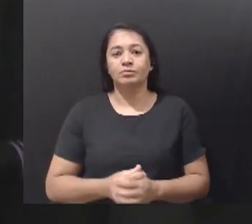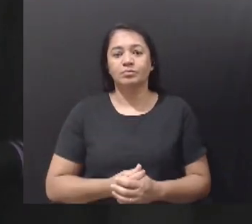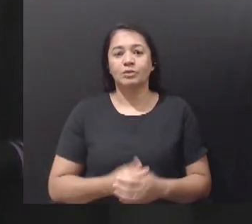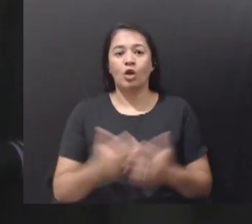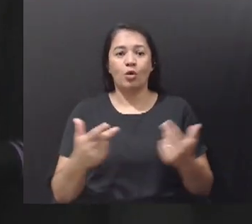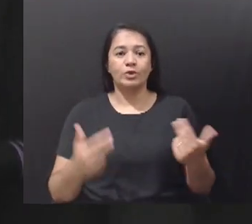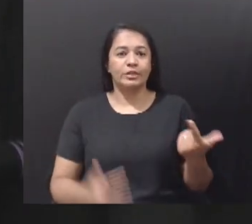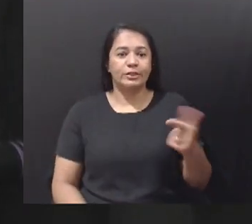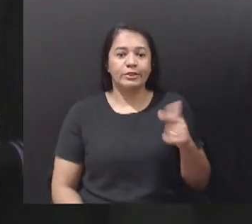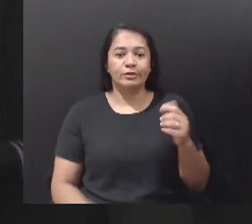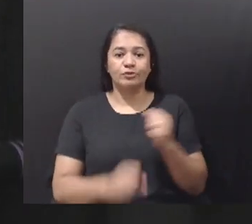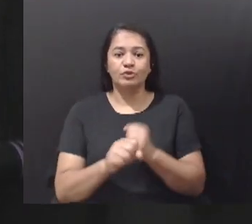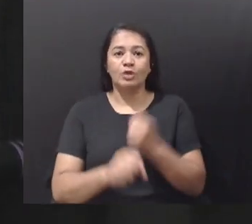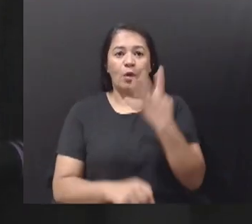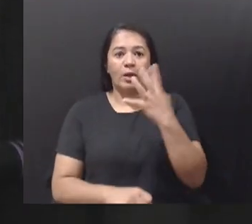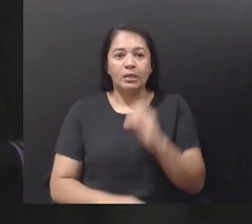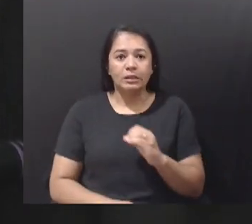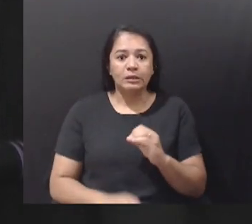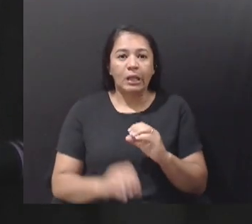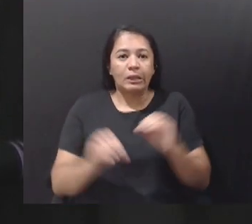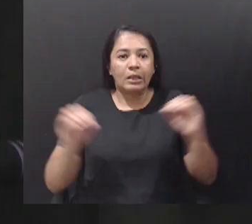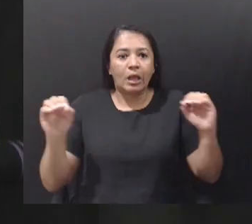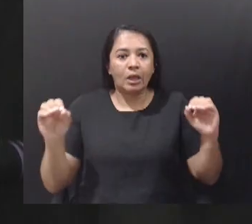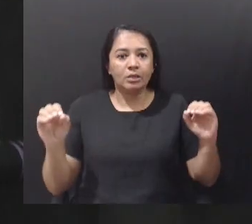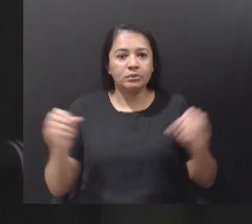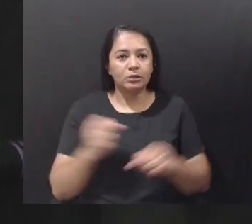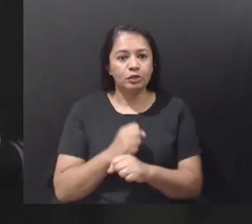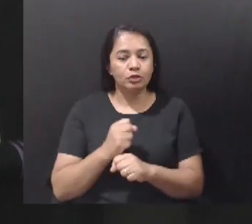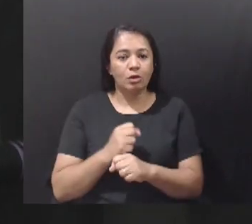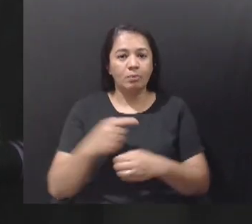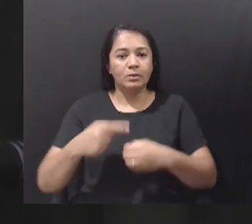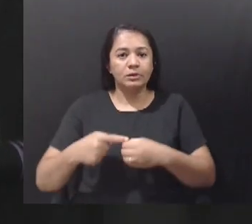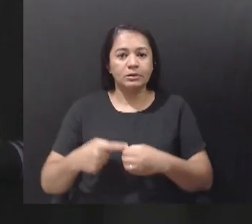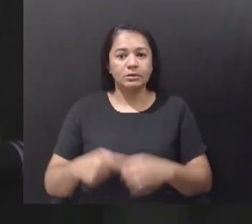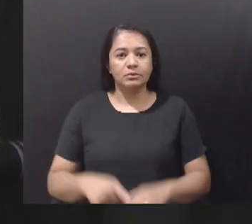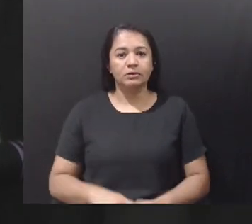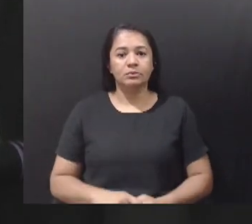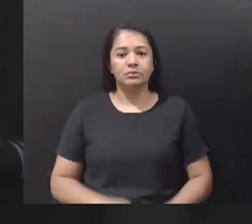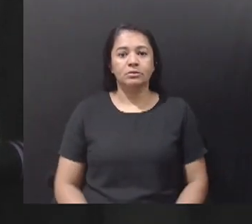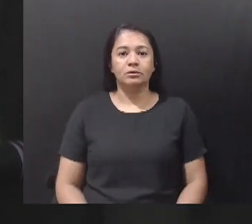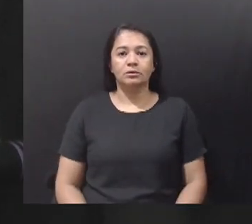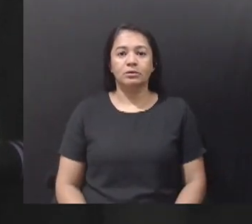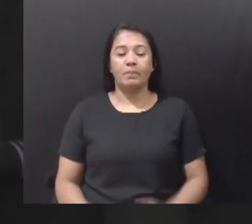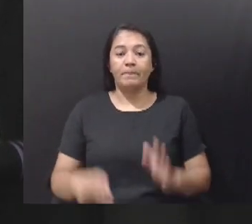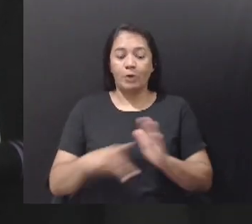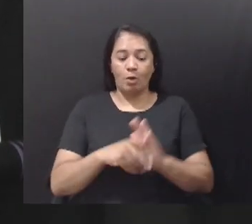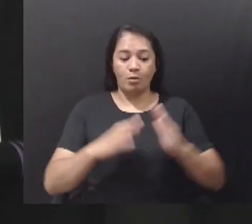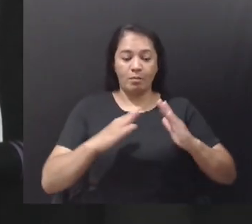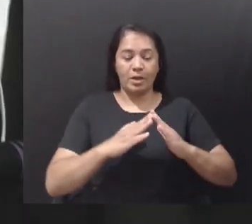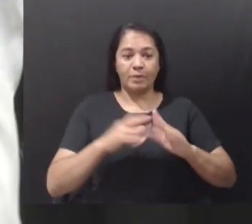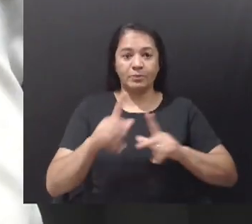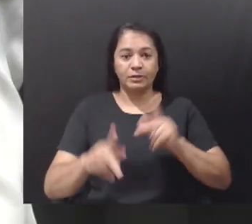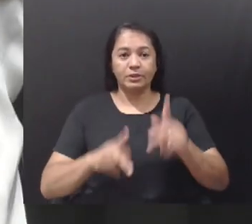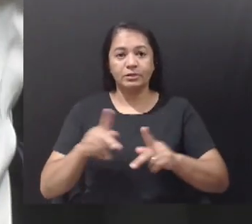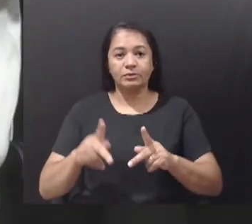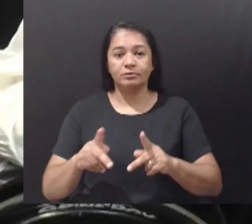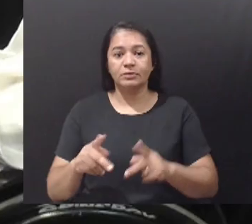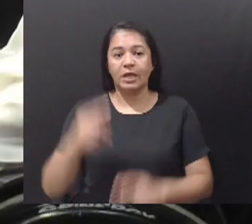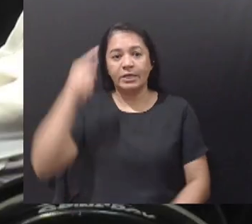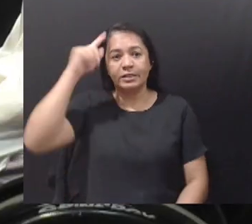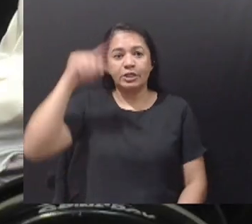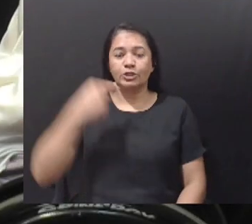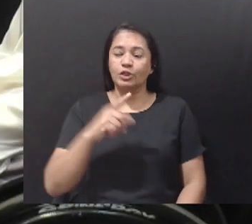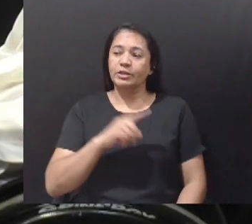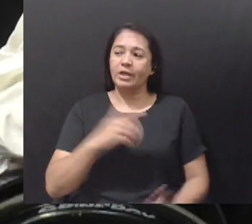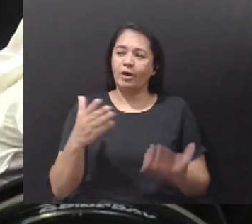anos sem nenhuma obra na cidade, para habitação popular, habitação A faixa ideia 1. que a gente tem, agora eu vou falar